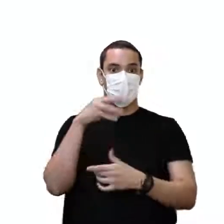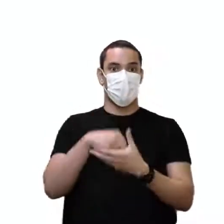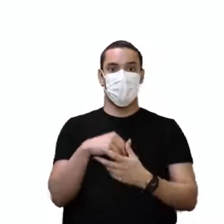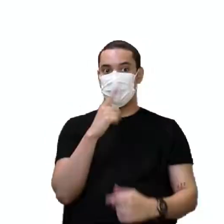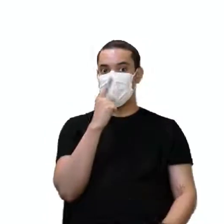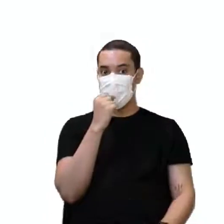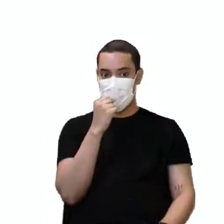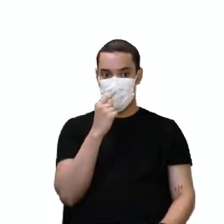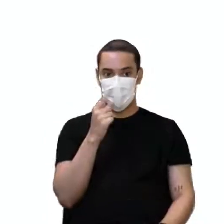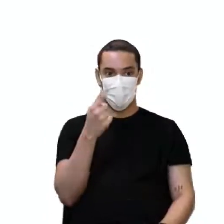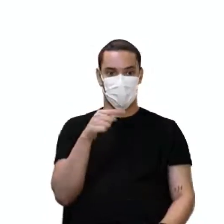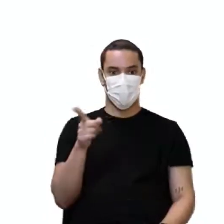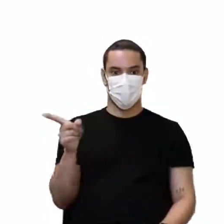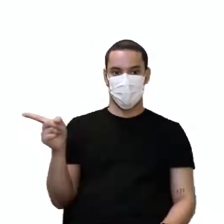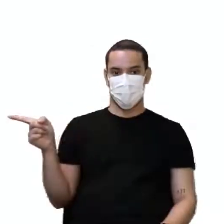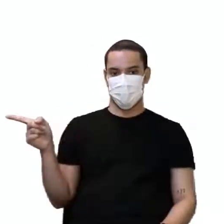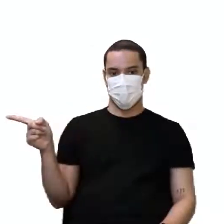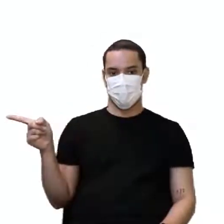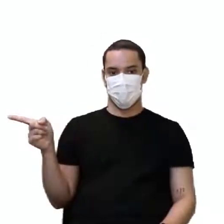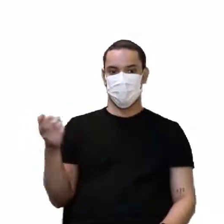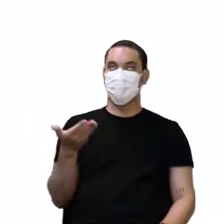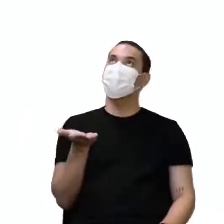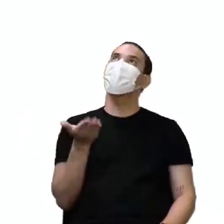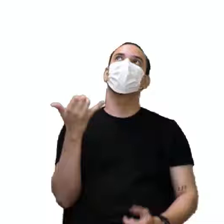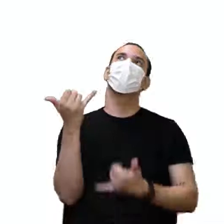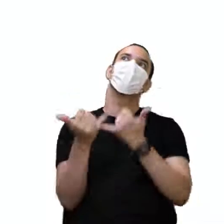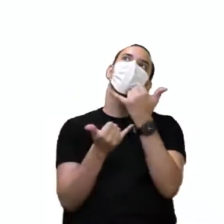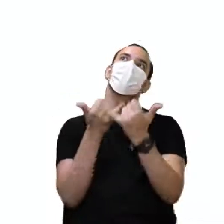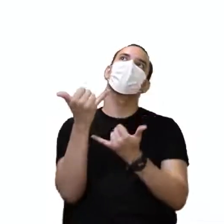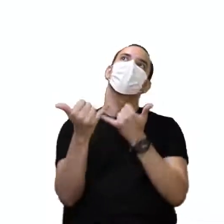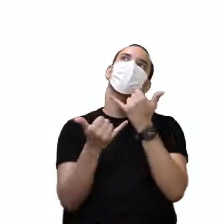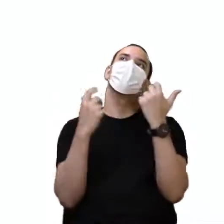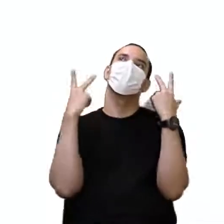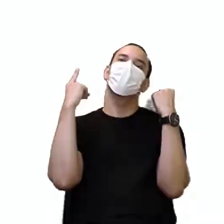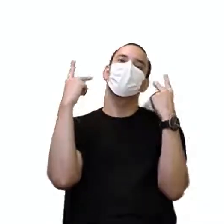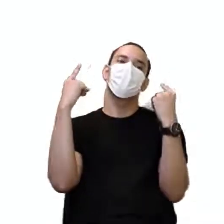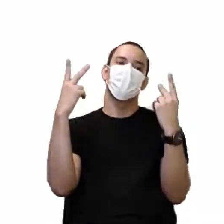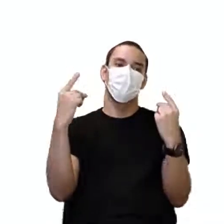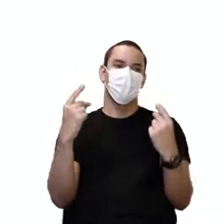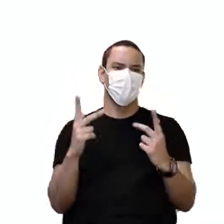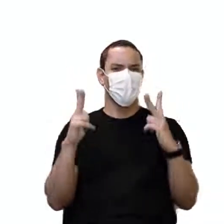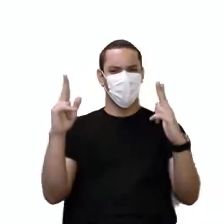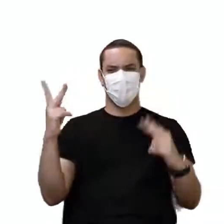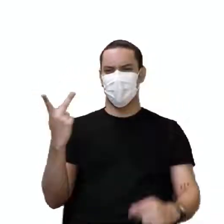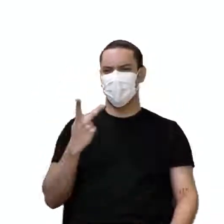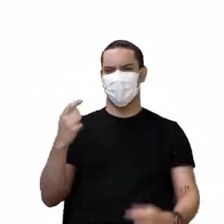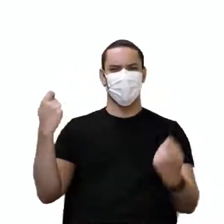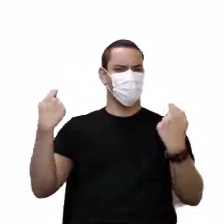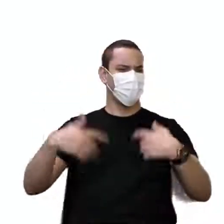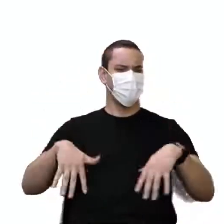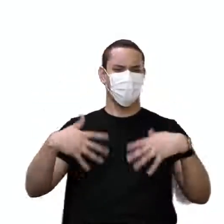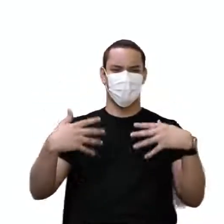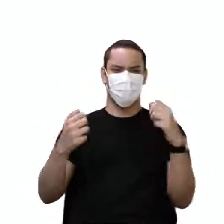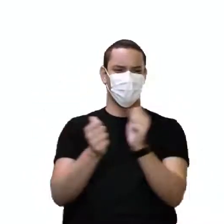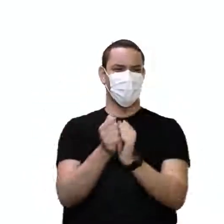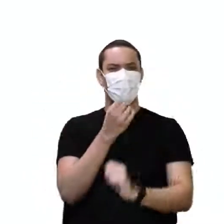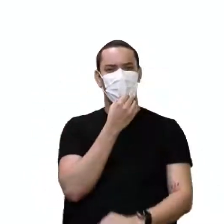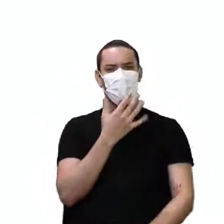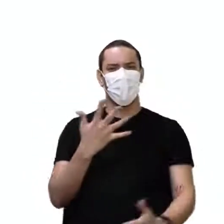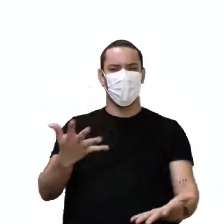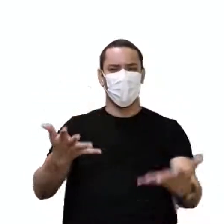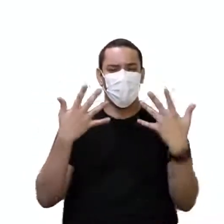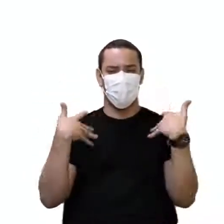da água. Aí vocês estão vendo as duas aí brincando de barriguinha para cima. Eita, nós, hein, Vitor? Muito bom